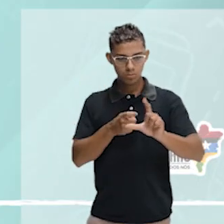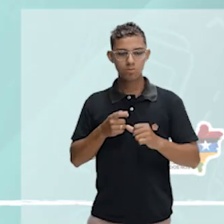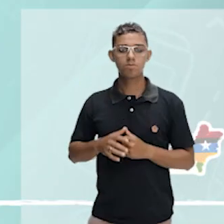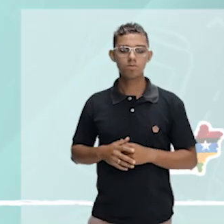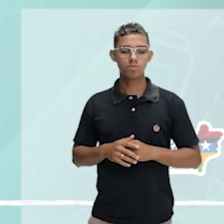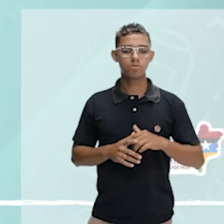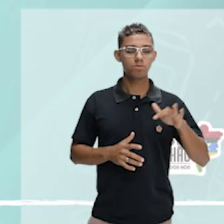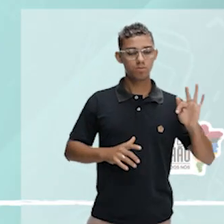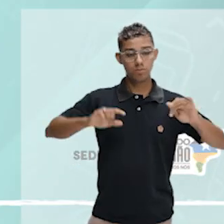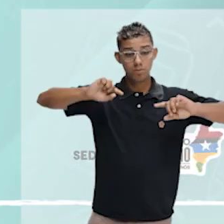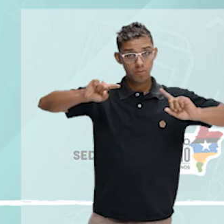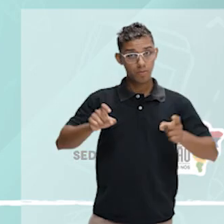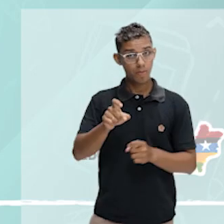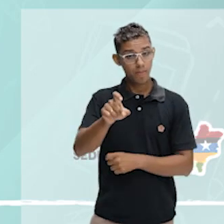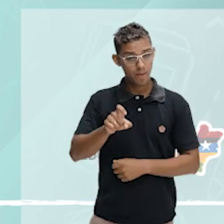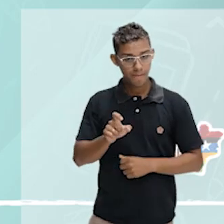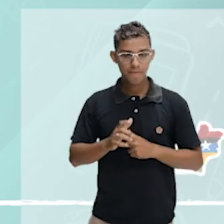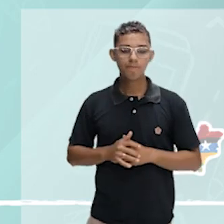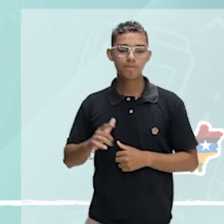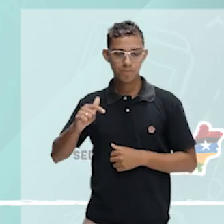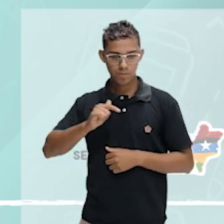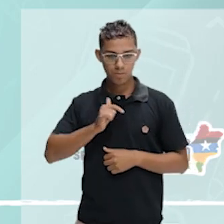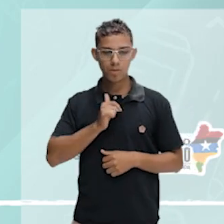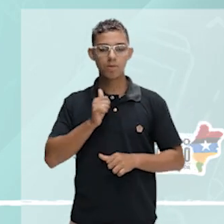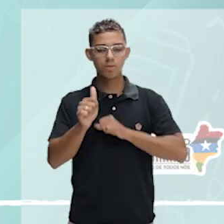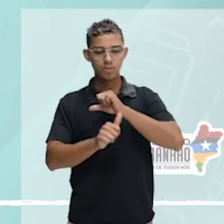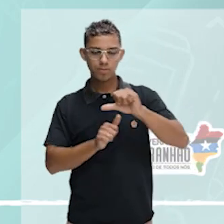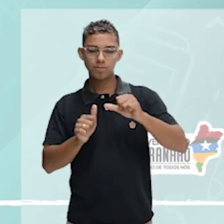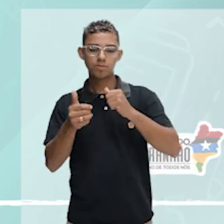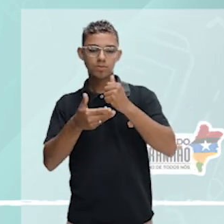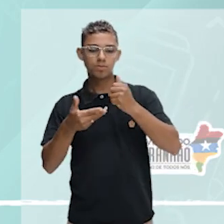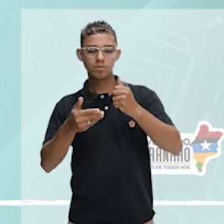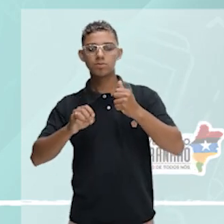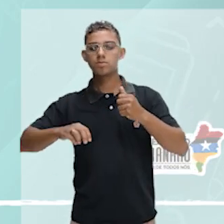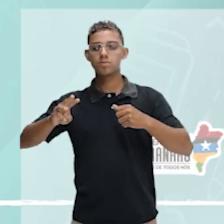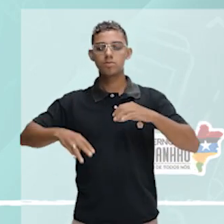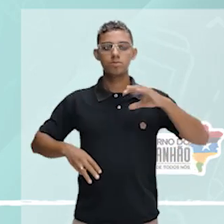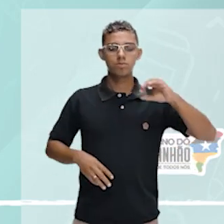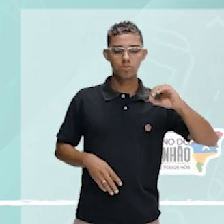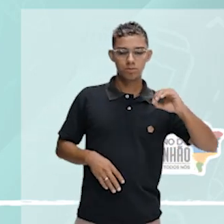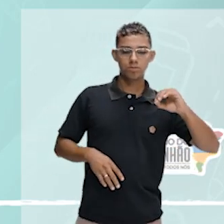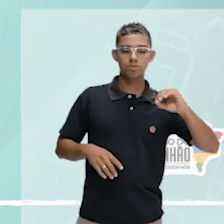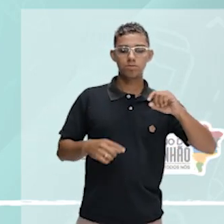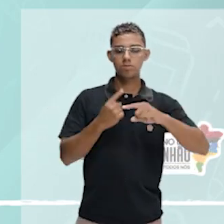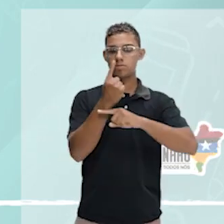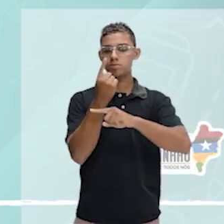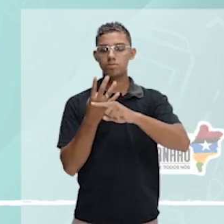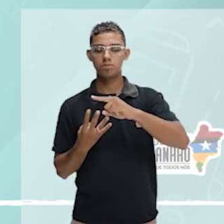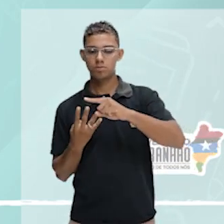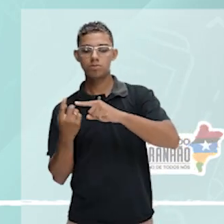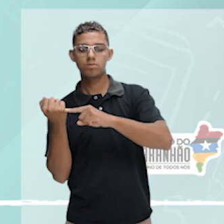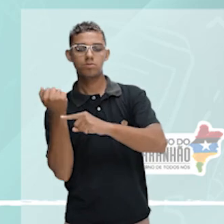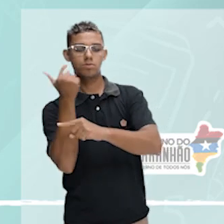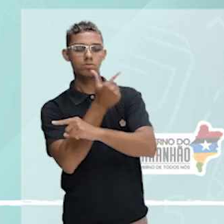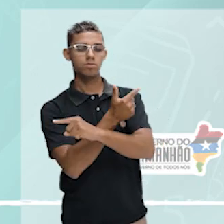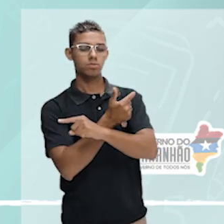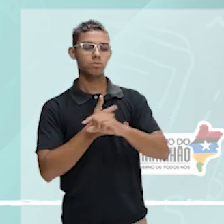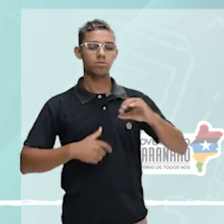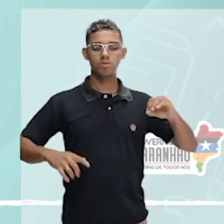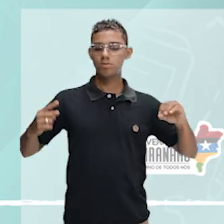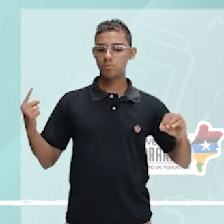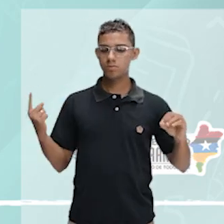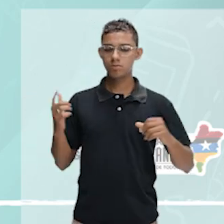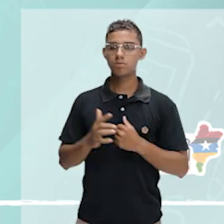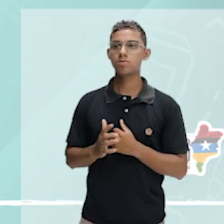no expoente eu tenho uma variável e quem é a base um quarto o número um quarto tá compreendido entre 0 e 1